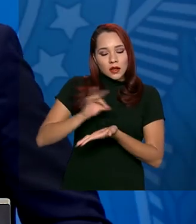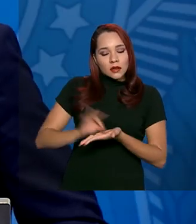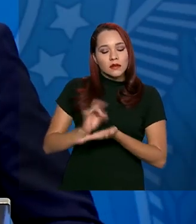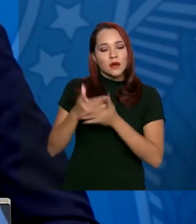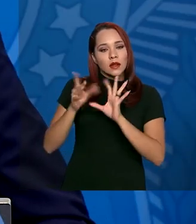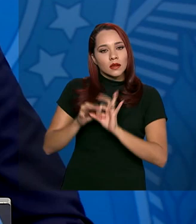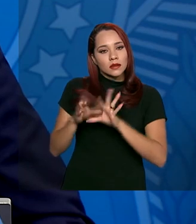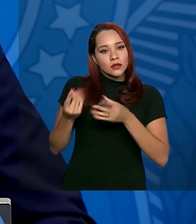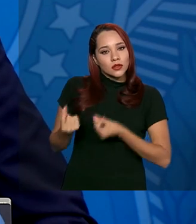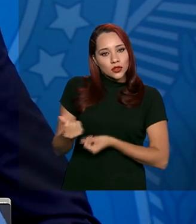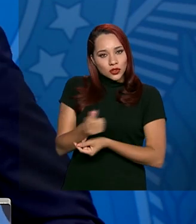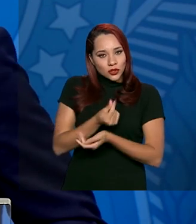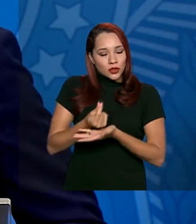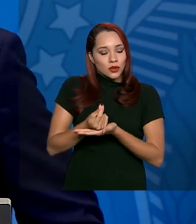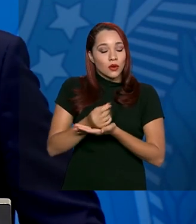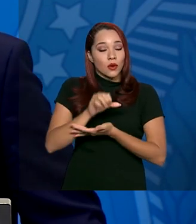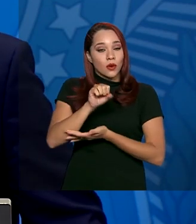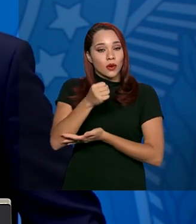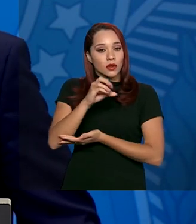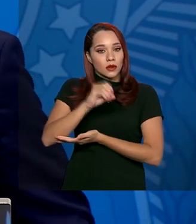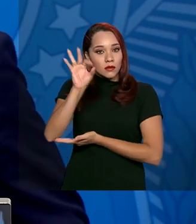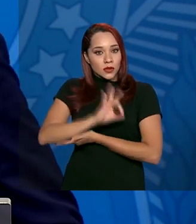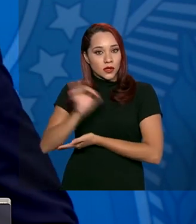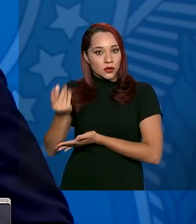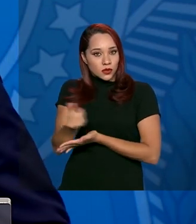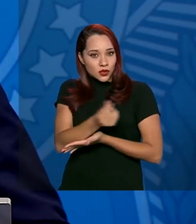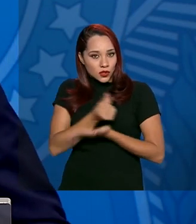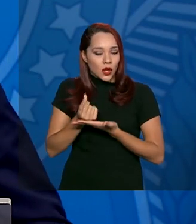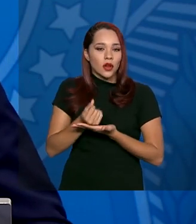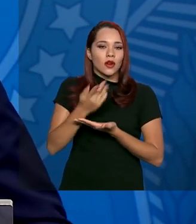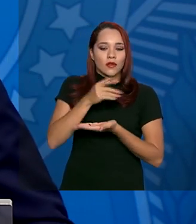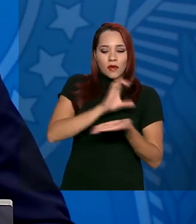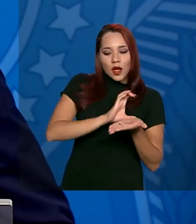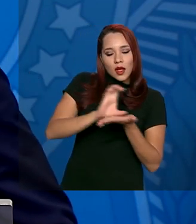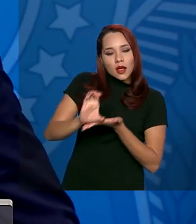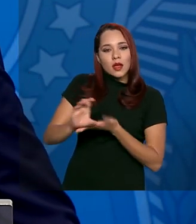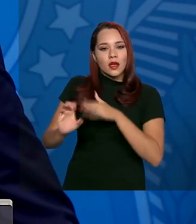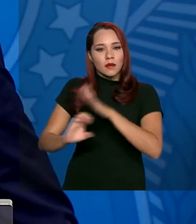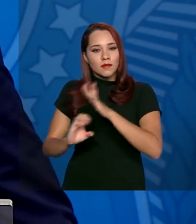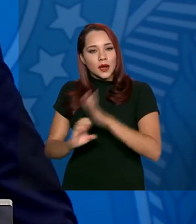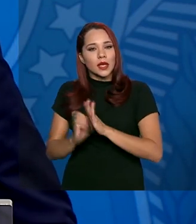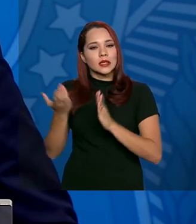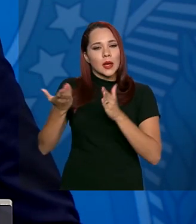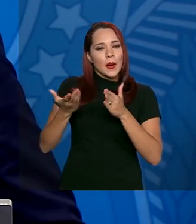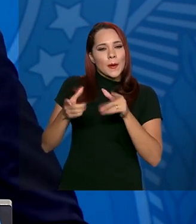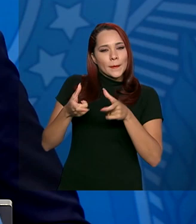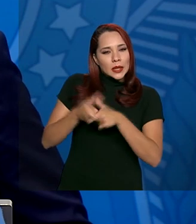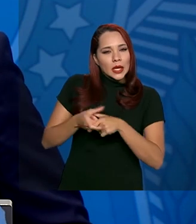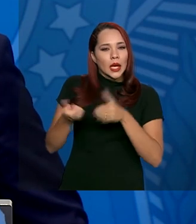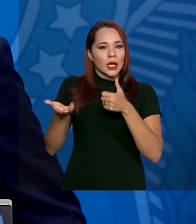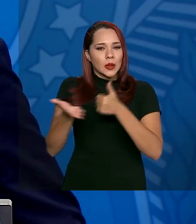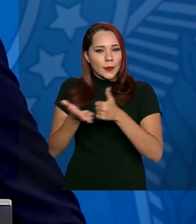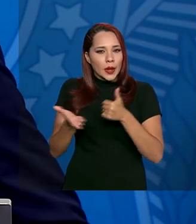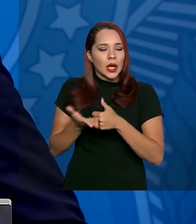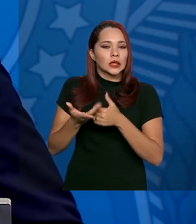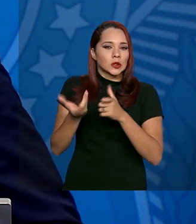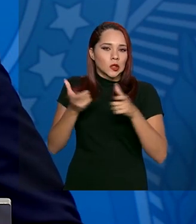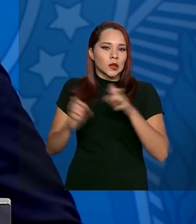para liberar o crédito. 80% do dinheiro vai para micro, pequenas e médias empresas de turismo,